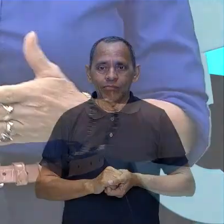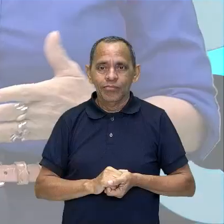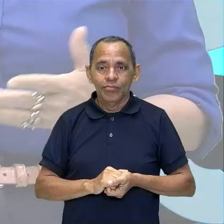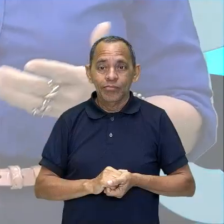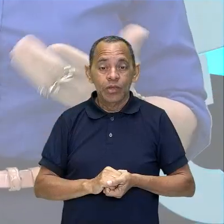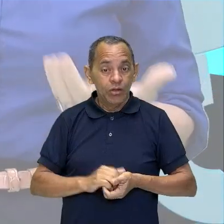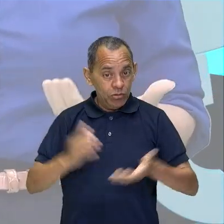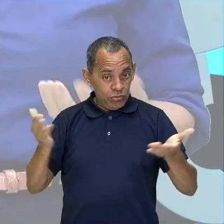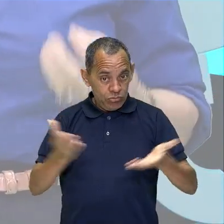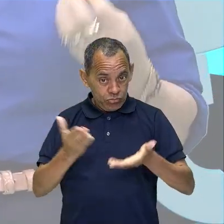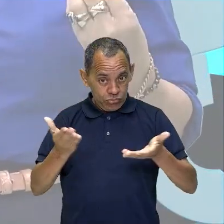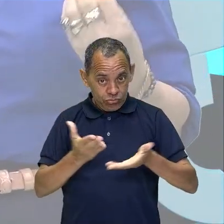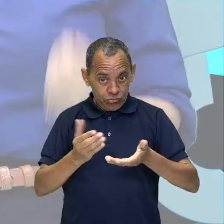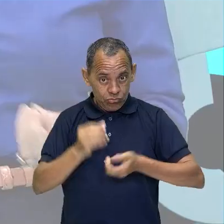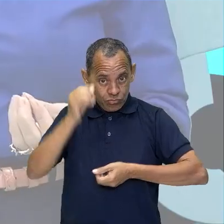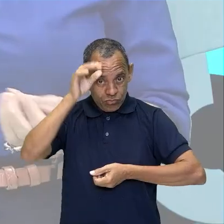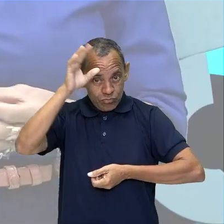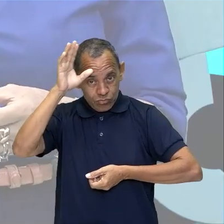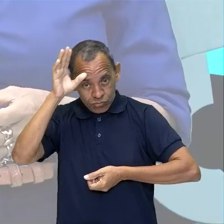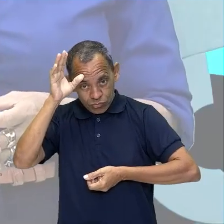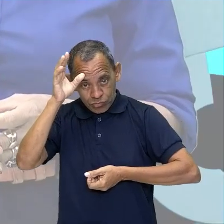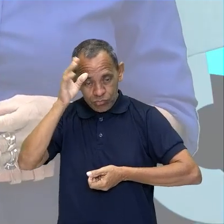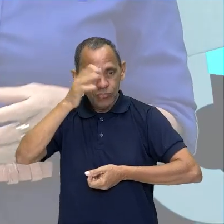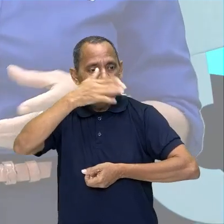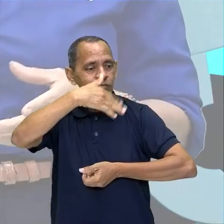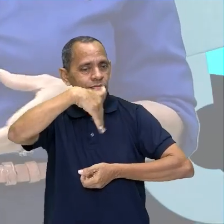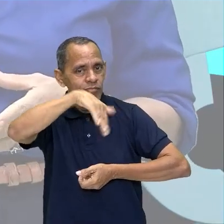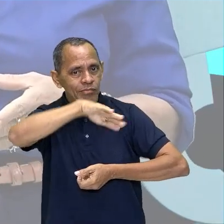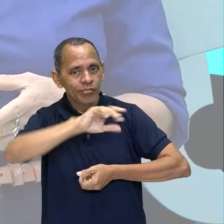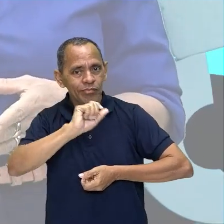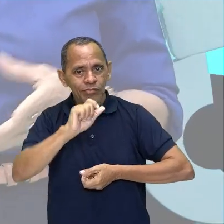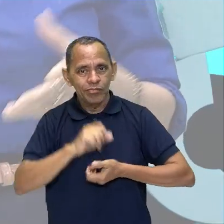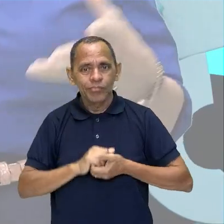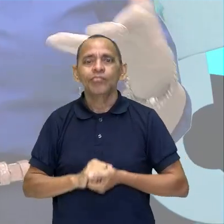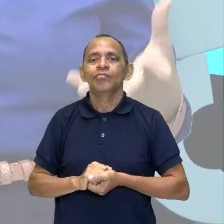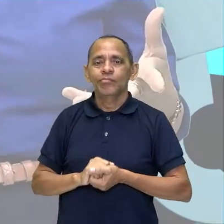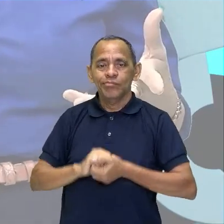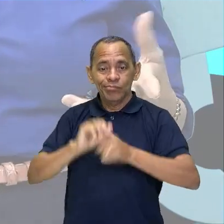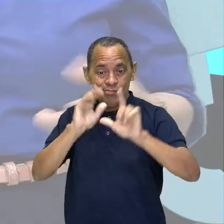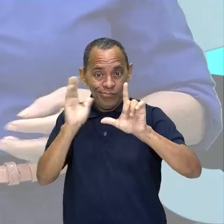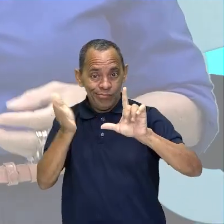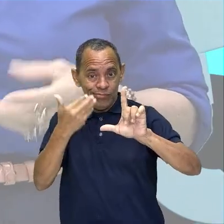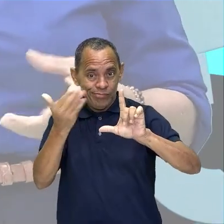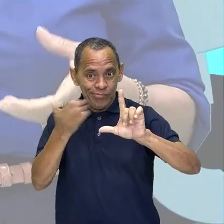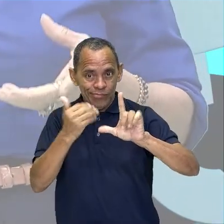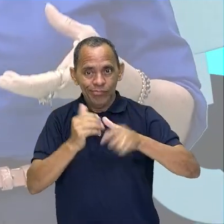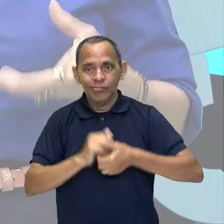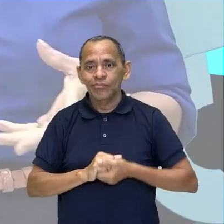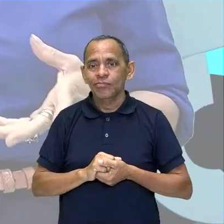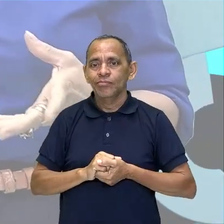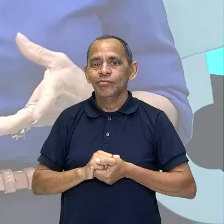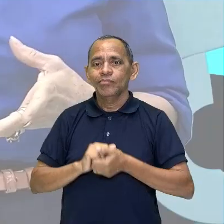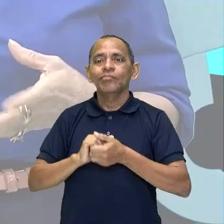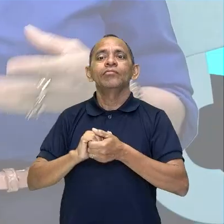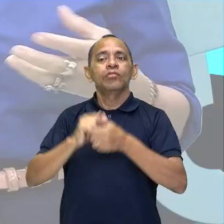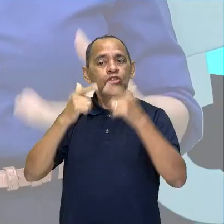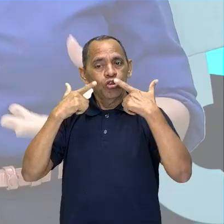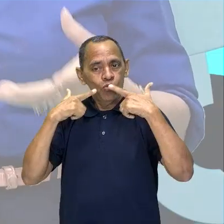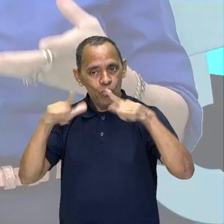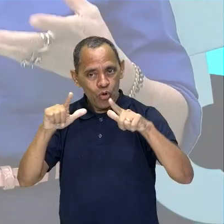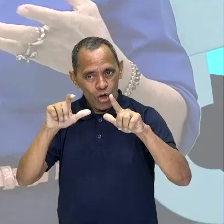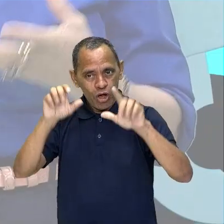Hoje nós vamos conhecer o universo das hipermídias, linguagens, estruturas